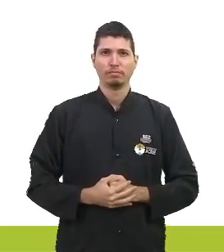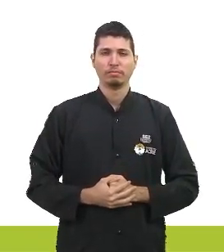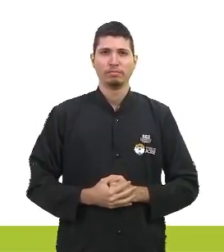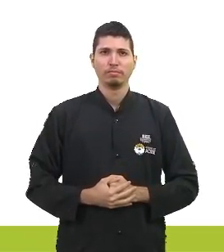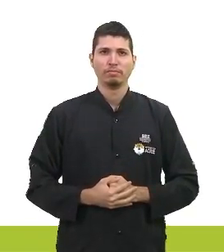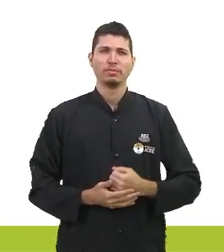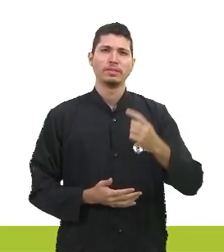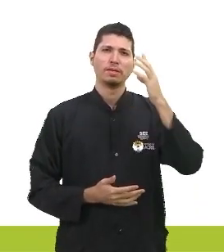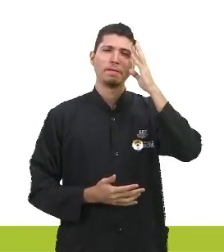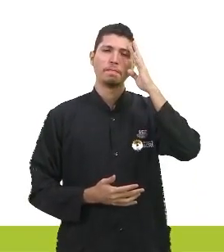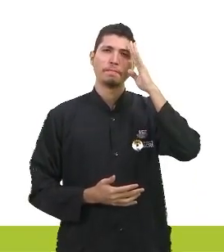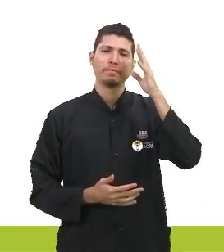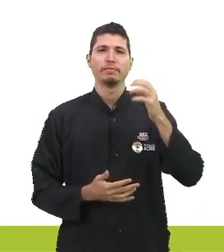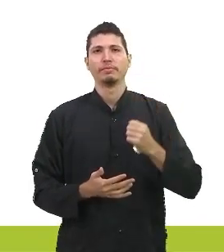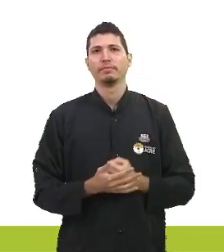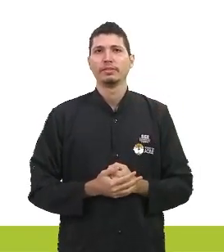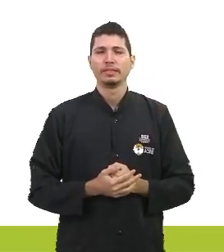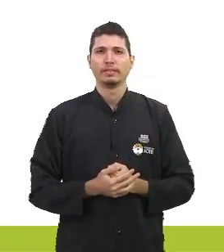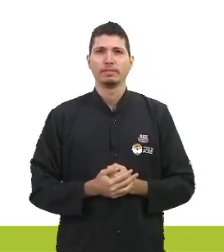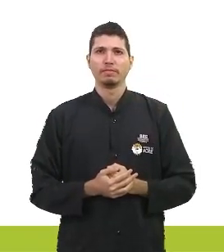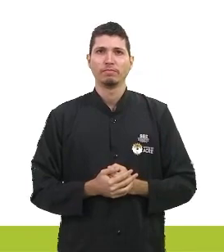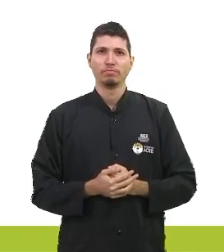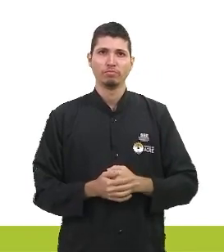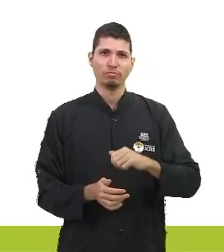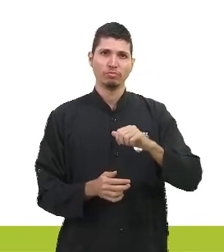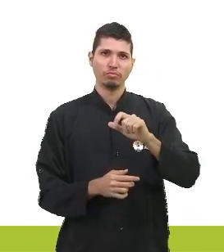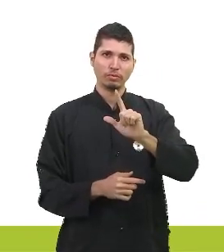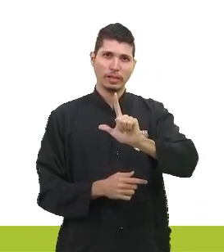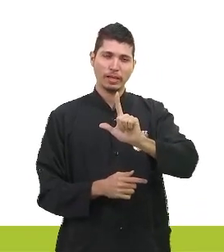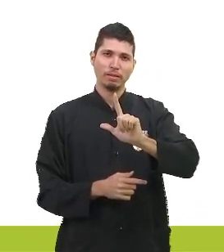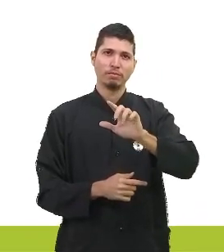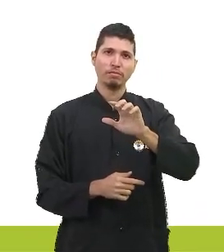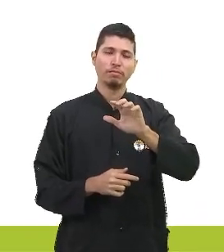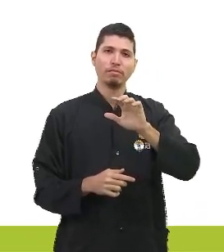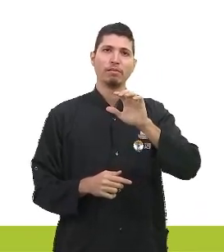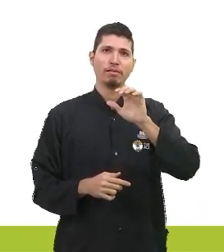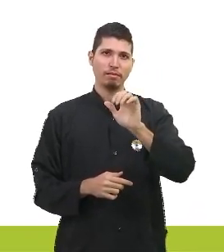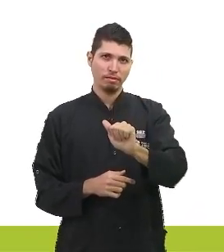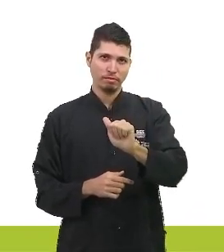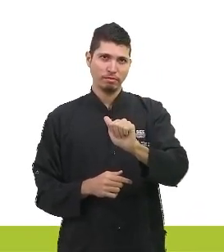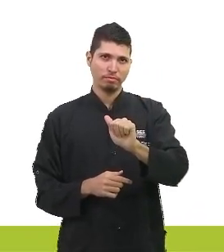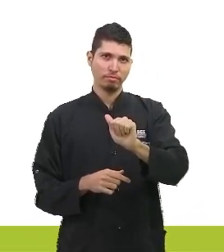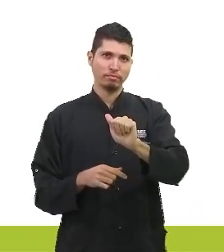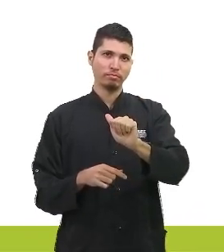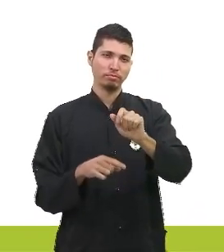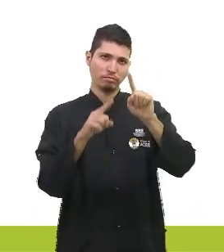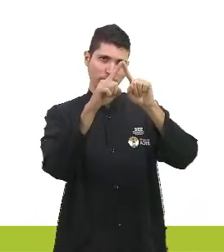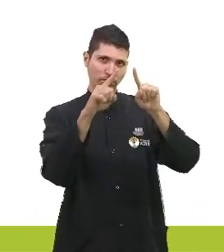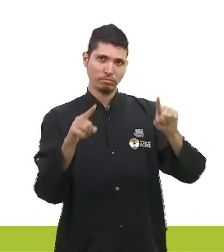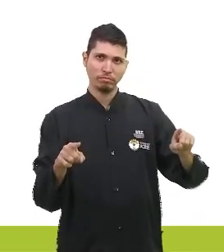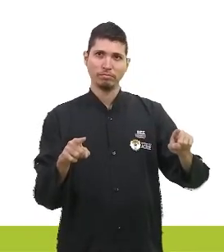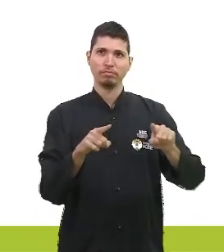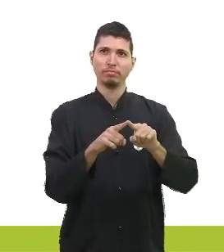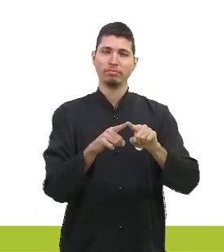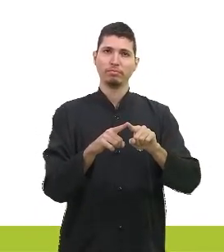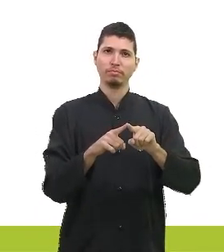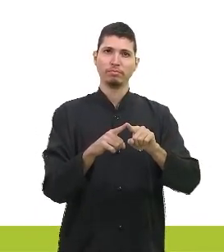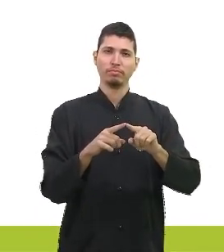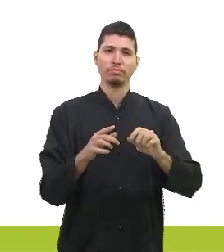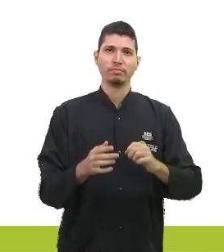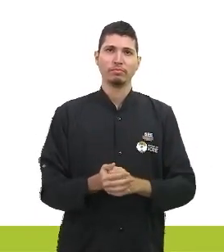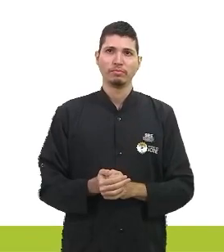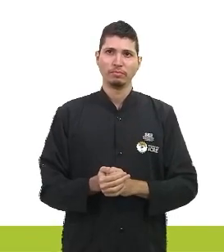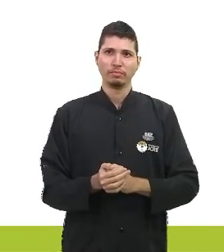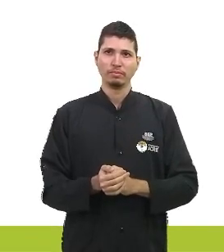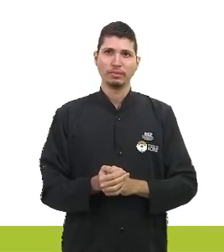Suponha, por exemplo, que o lado A desse triângulo, o lado de medida